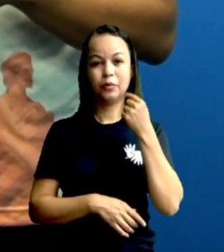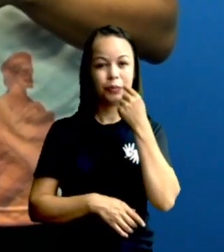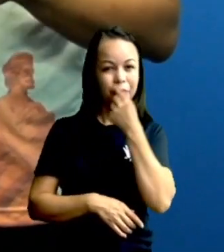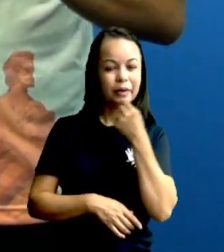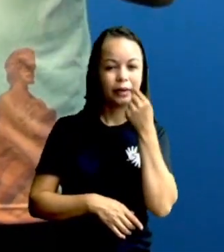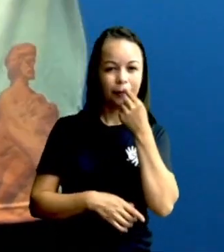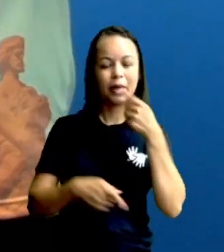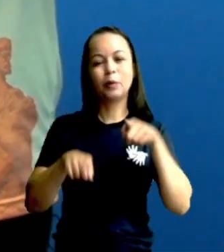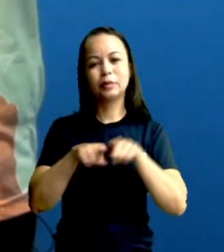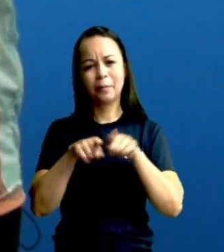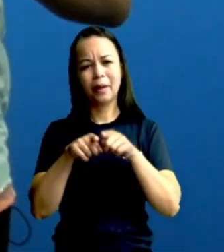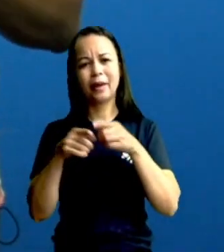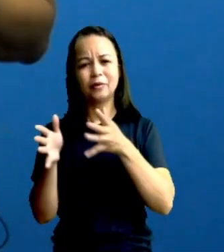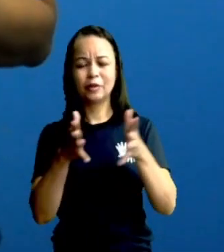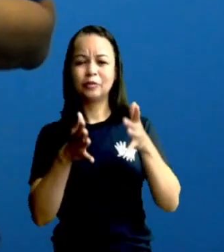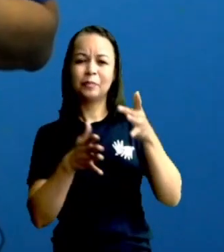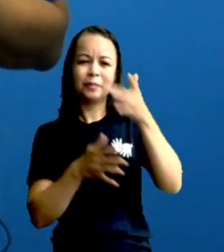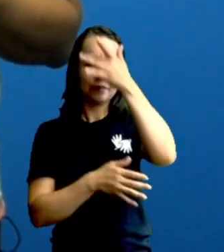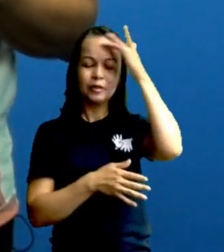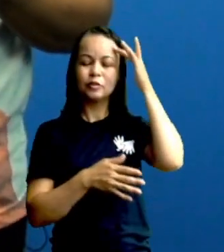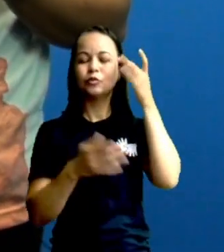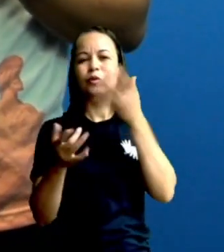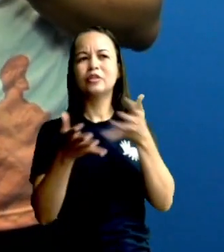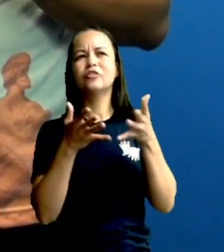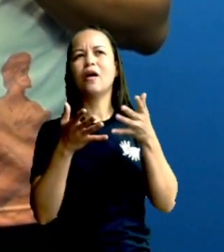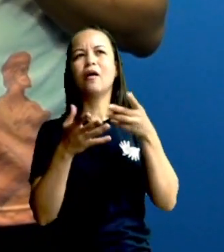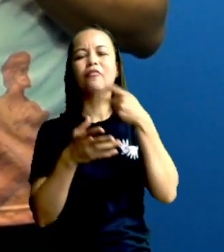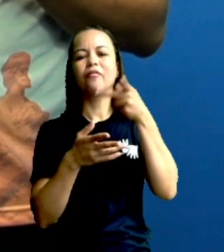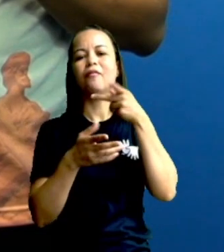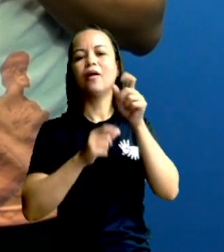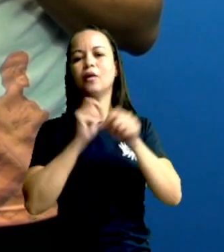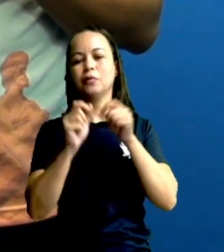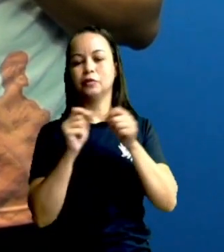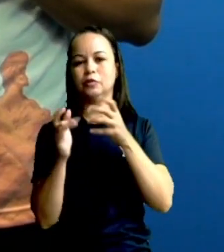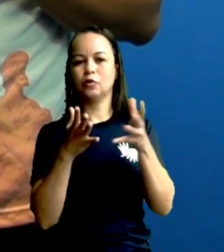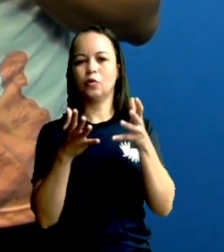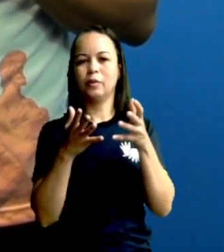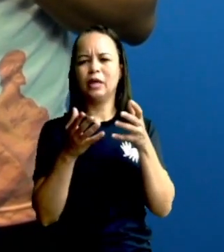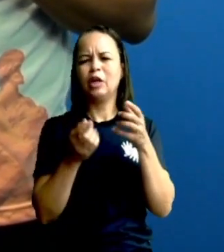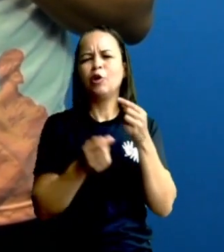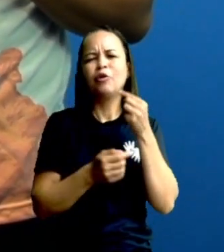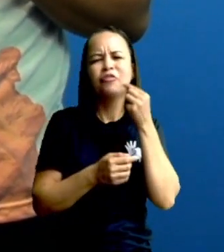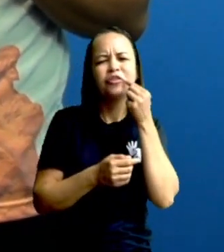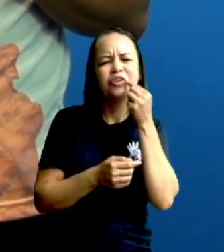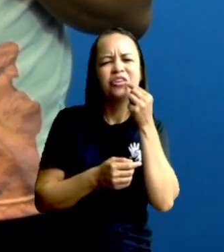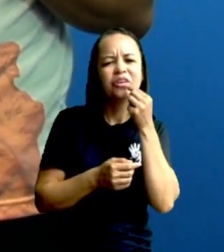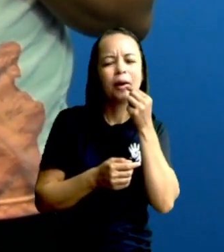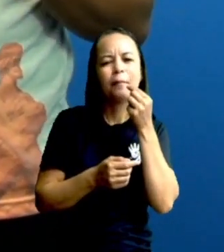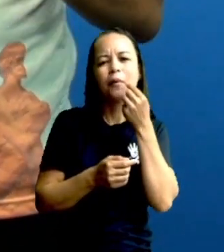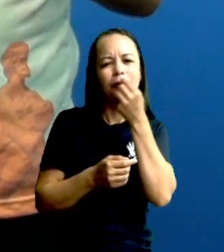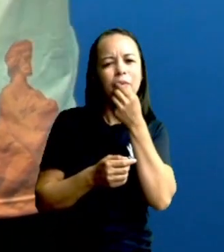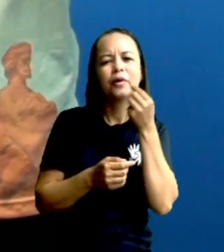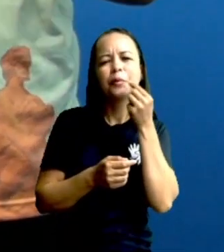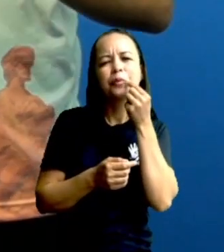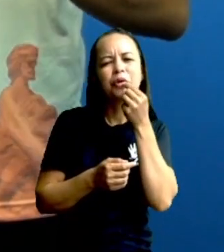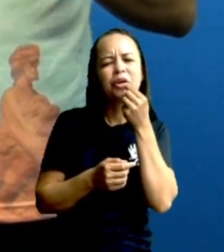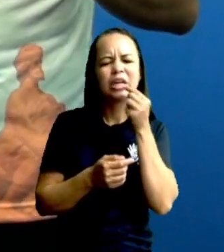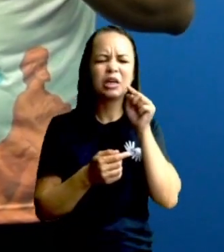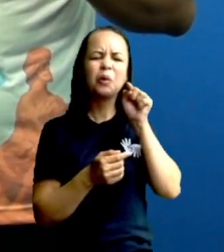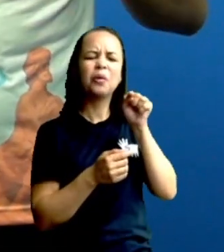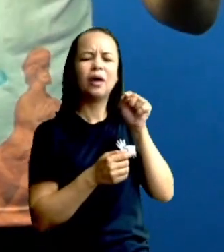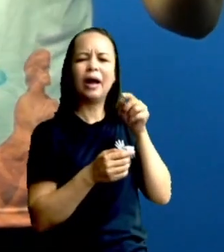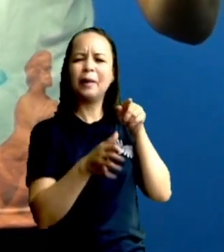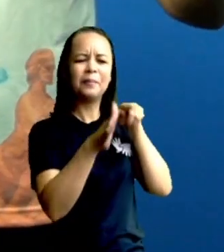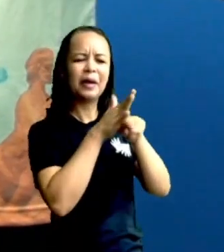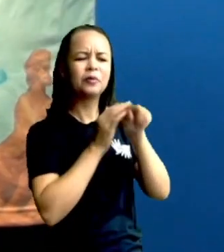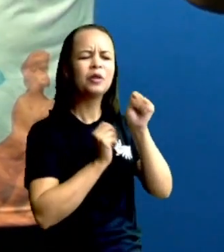algum contato com isso, e alguém que já chegou para você assim, geralmente com uma espécie de feridinha cheia de bolinha, e a pessoa olha para você e diz assim: "O que foi isso